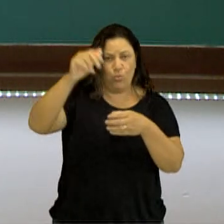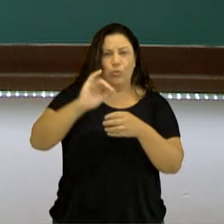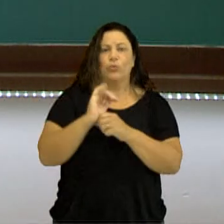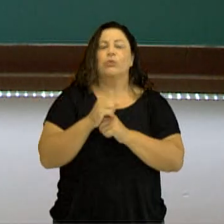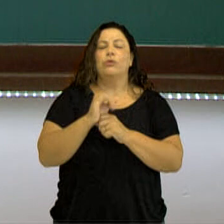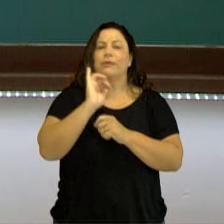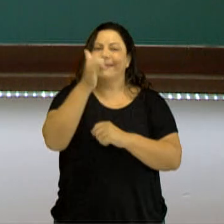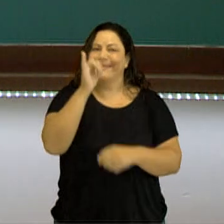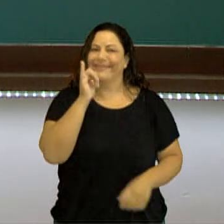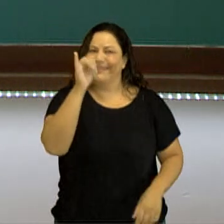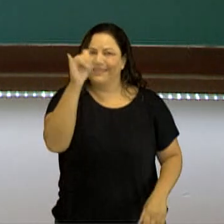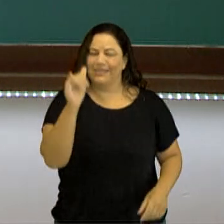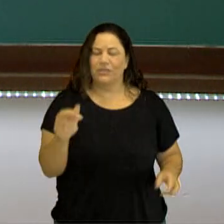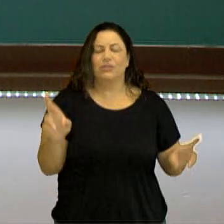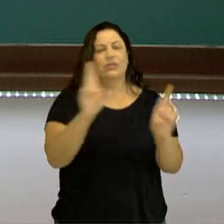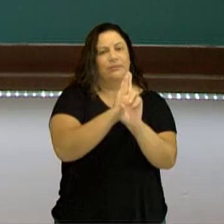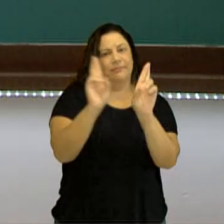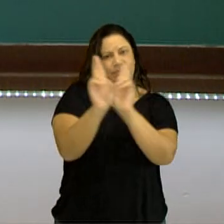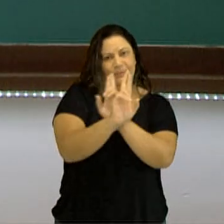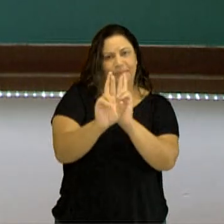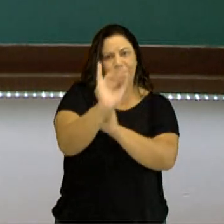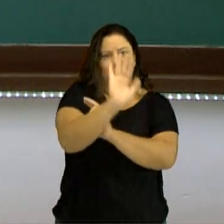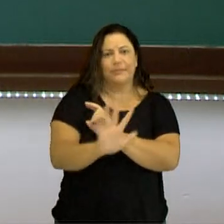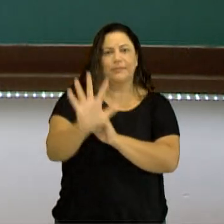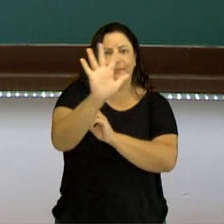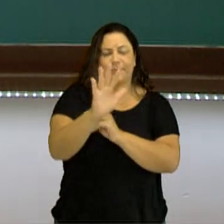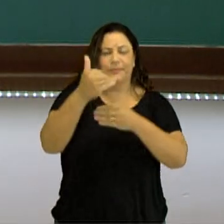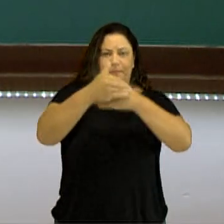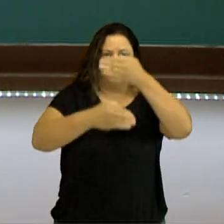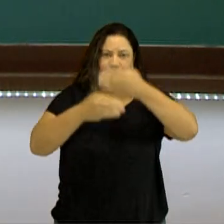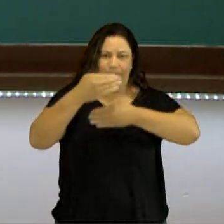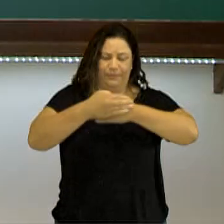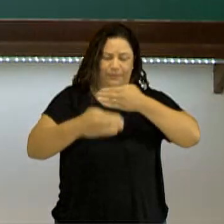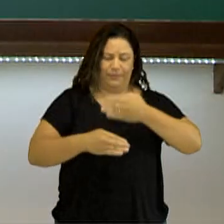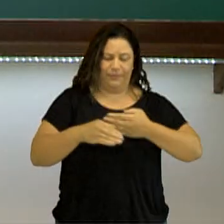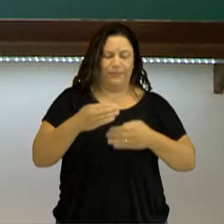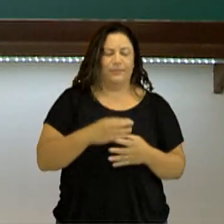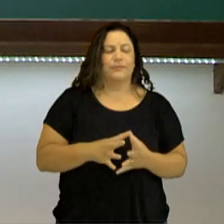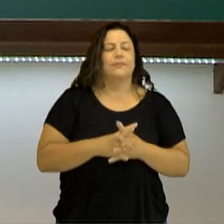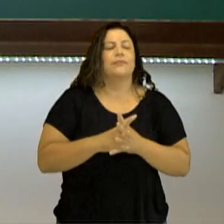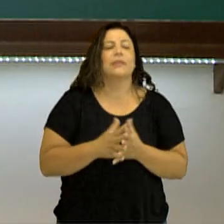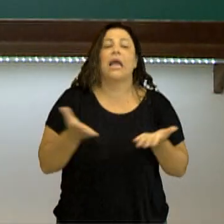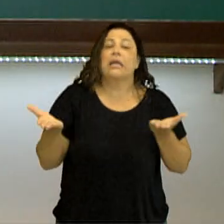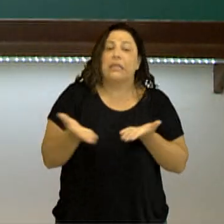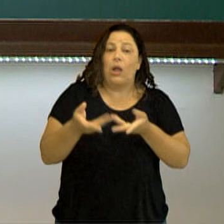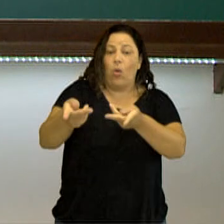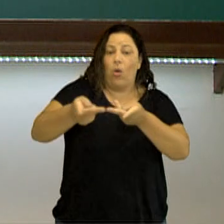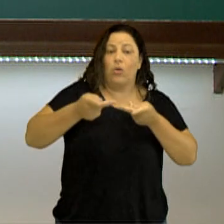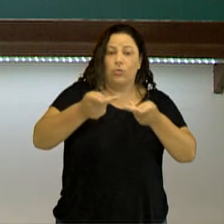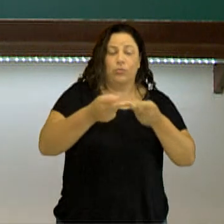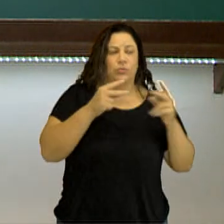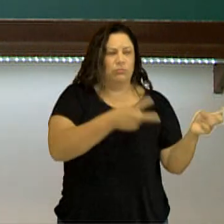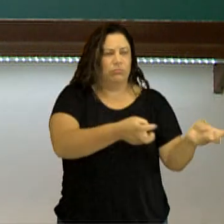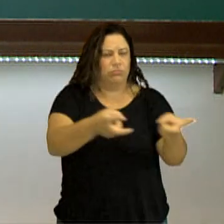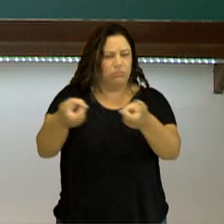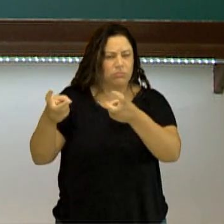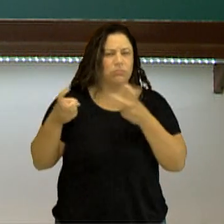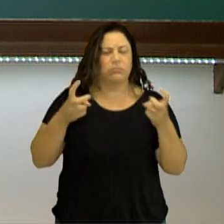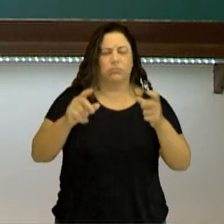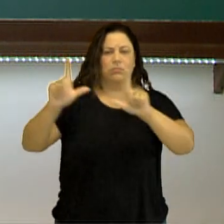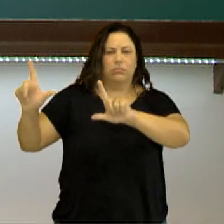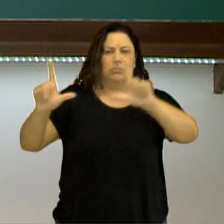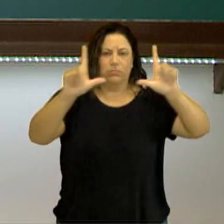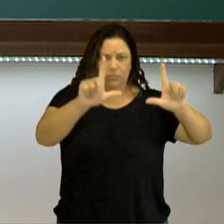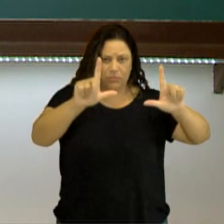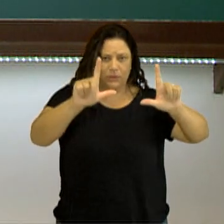que eu faço com a imagem, tá bom? Para fazer isso, eu convido vocês a observarem aqui no quadro